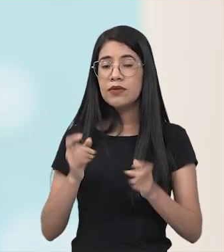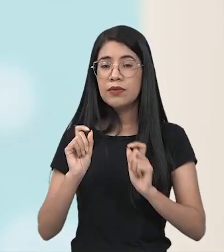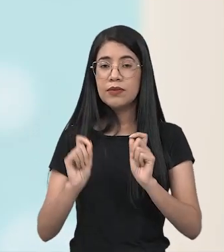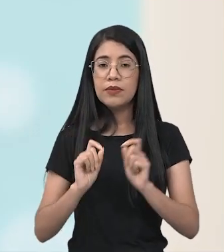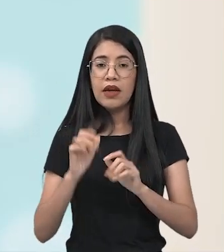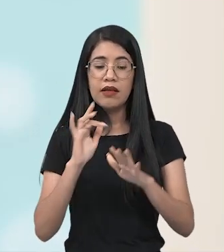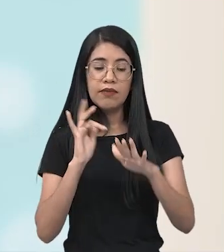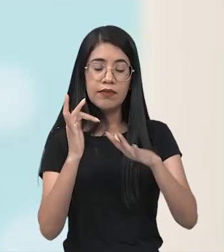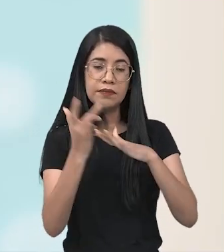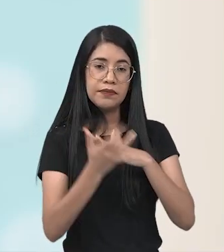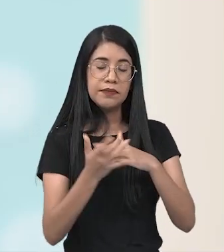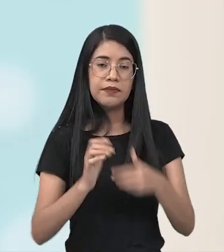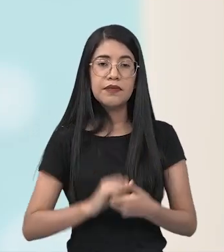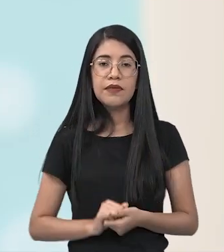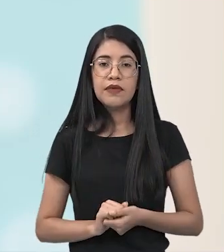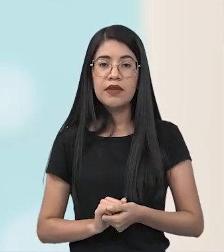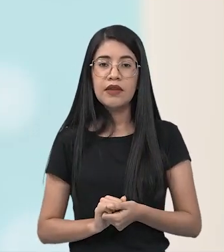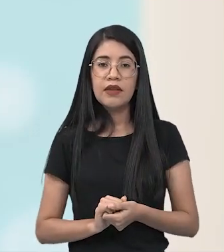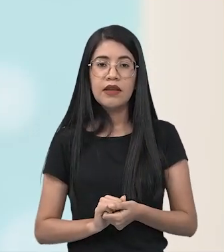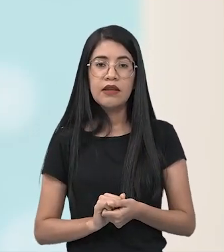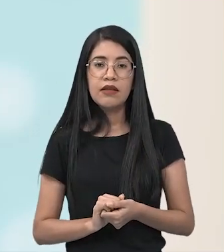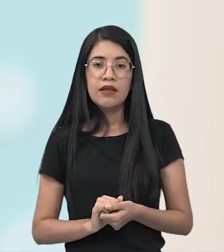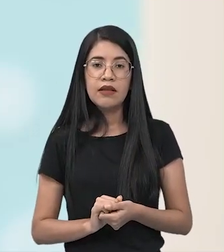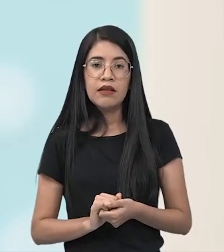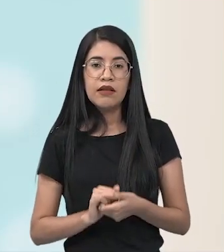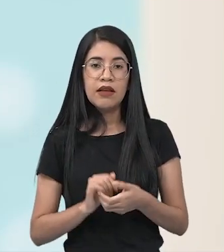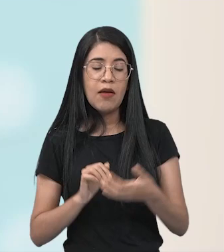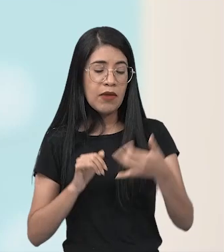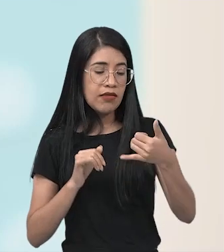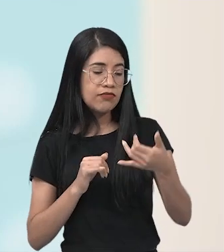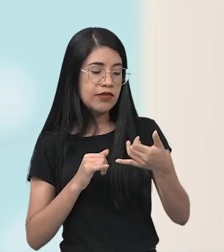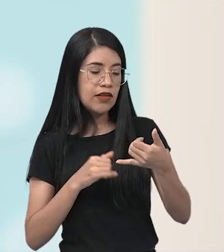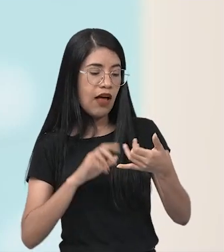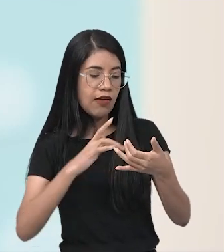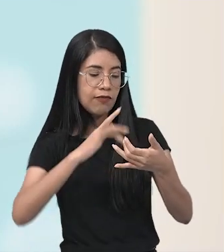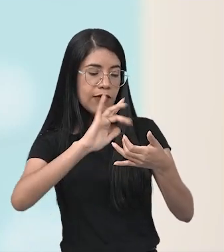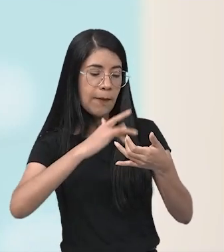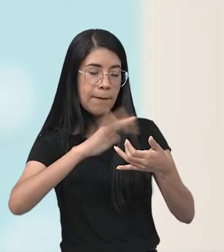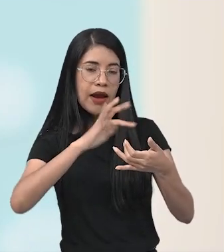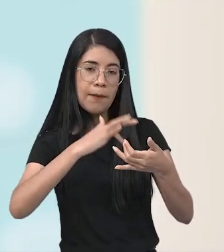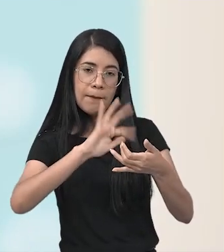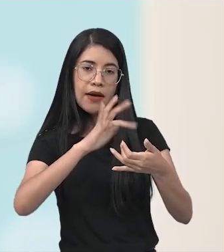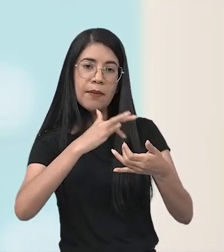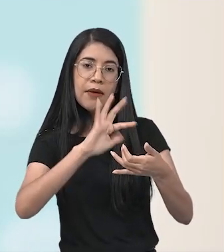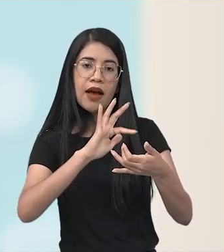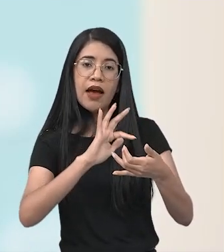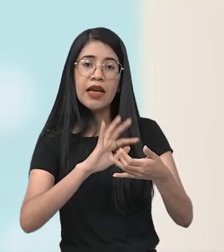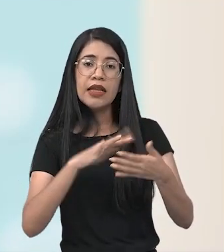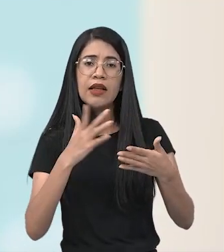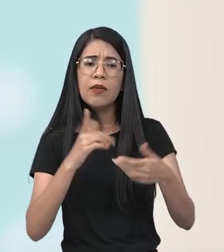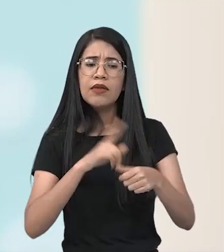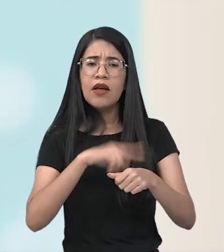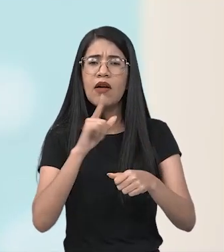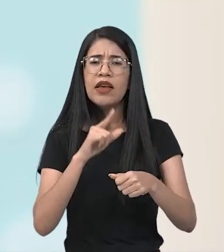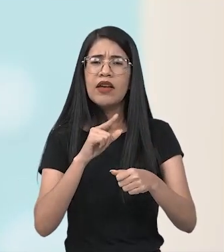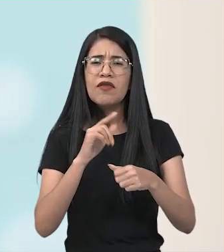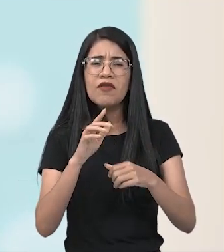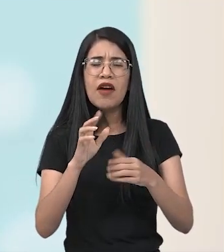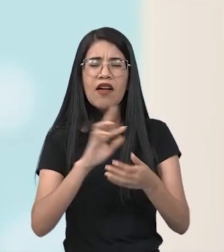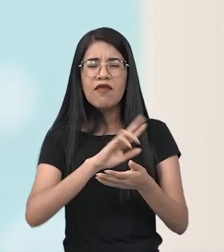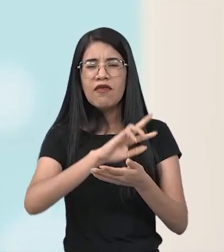sociais? Você está lá, né, navegando nas suas redes sociais e, de repente, começam a aparecer